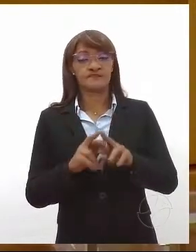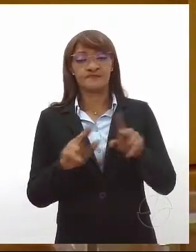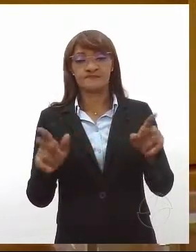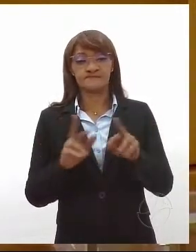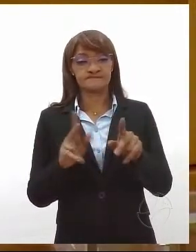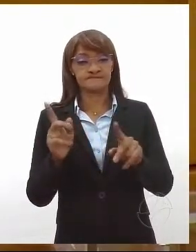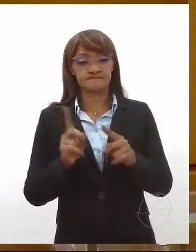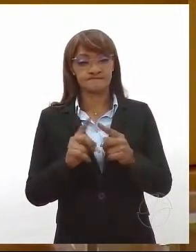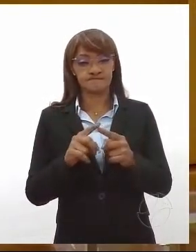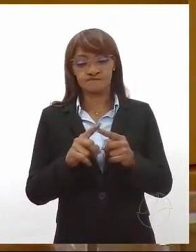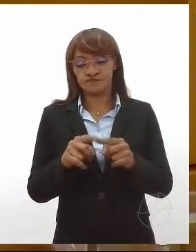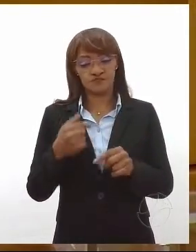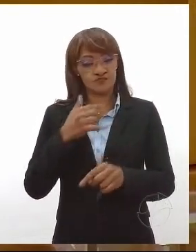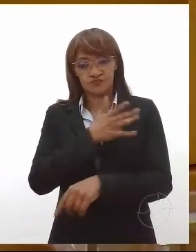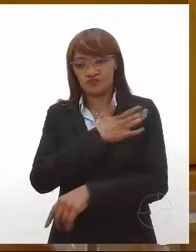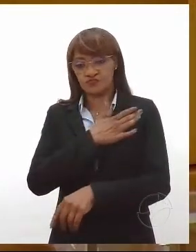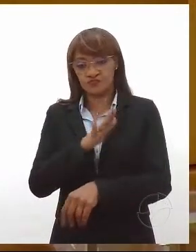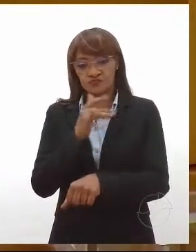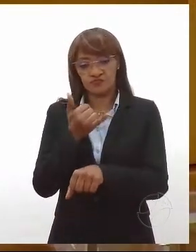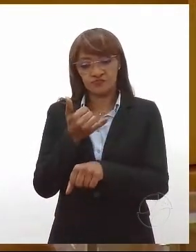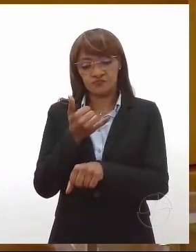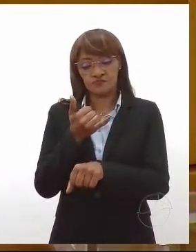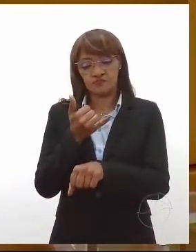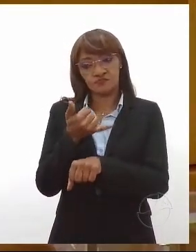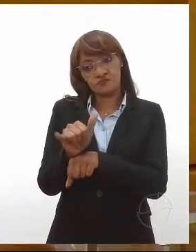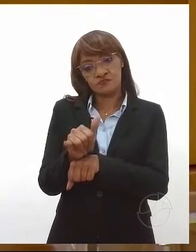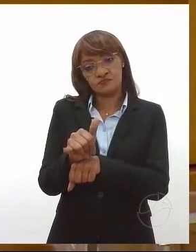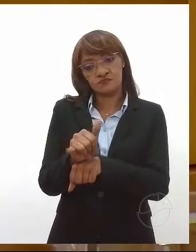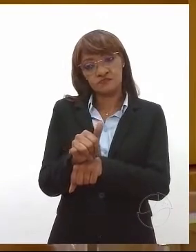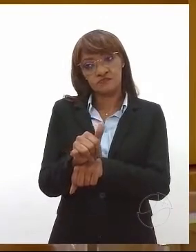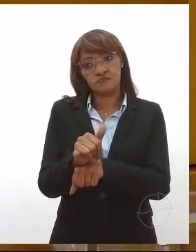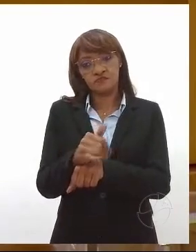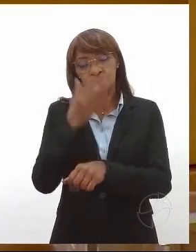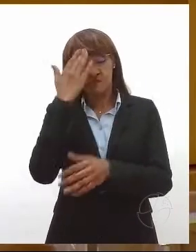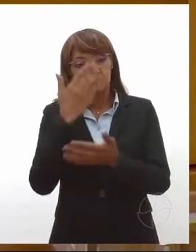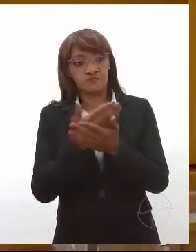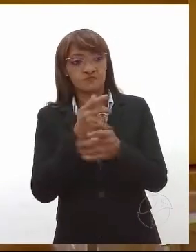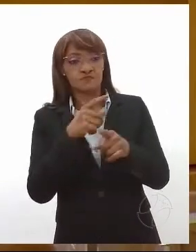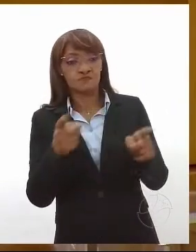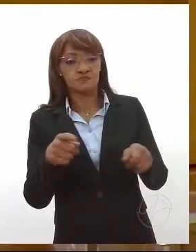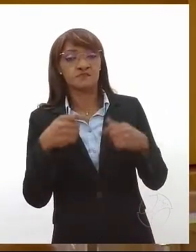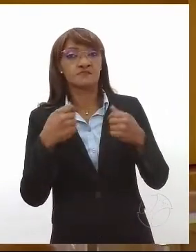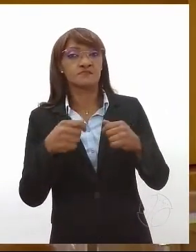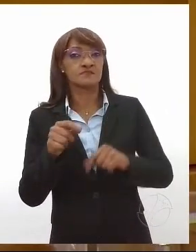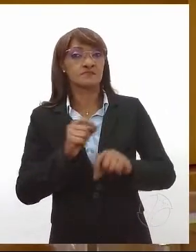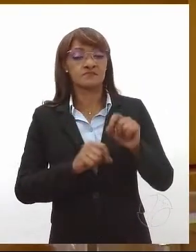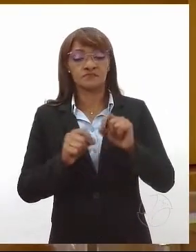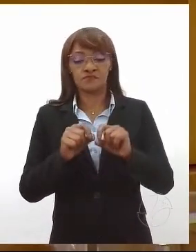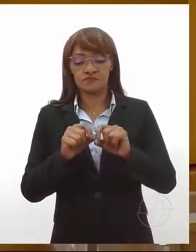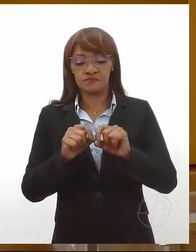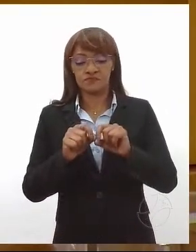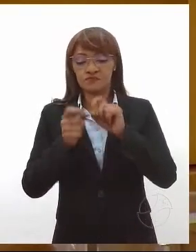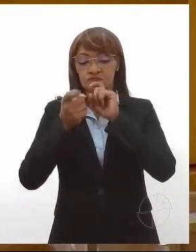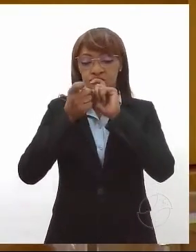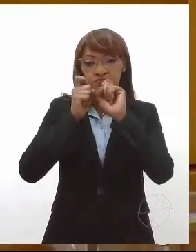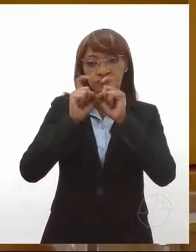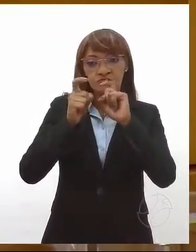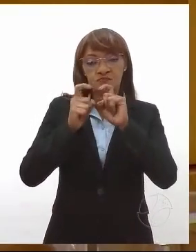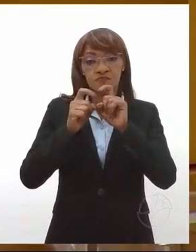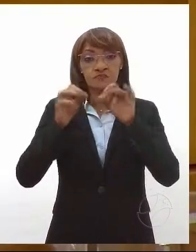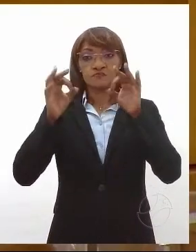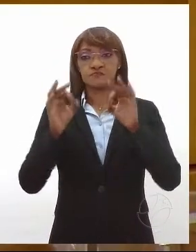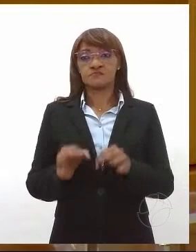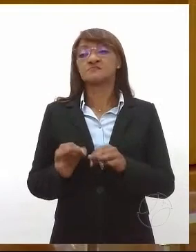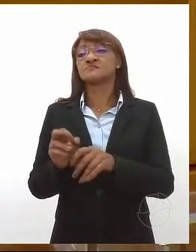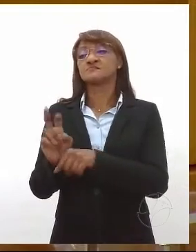ninguém faz isso, eu tenho certeza. Então nós precisamos assentar com um órgão competente que cuida de um setor tão importante que é a água, para a